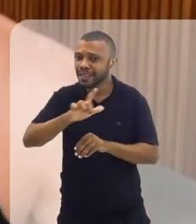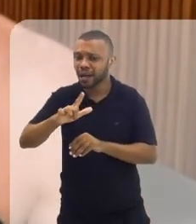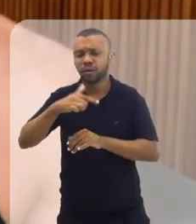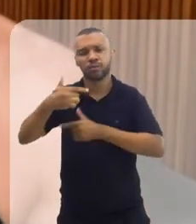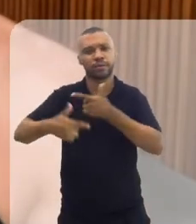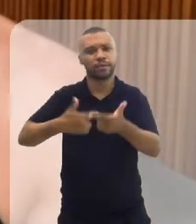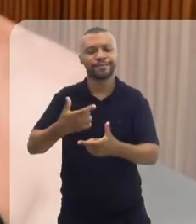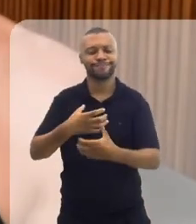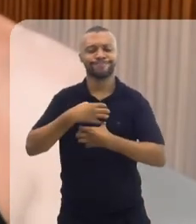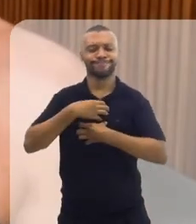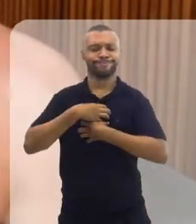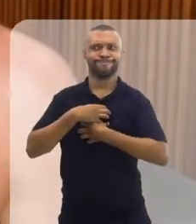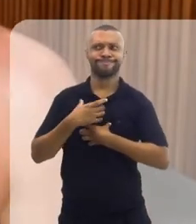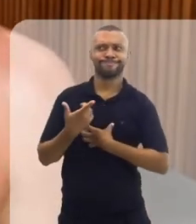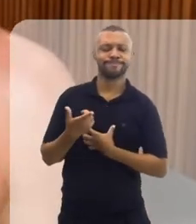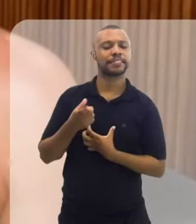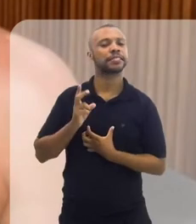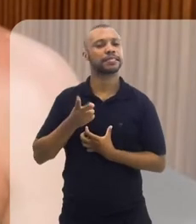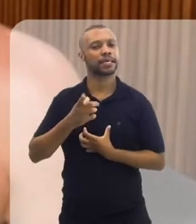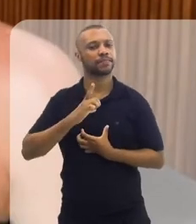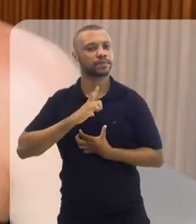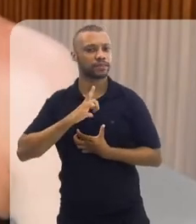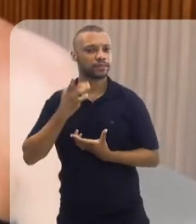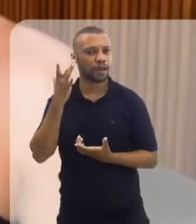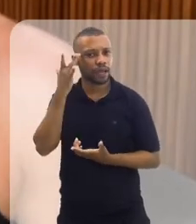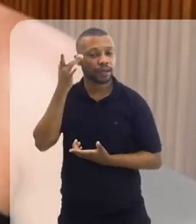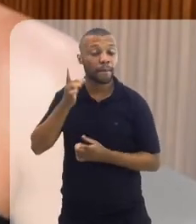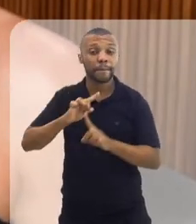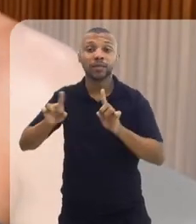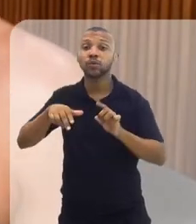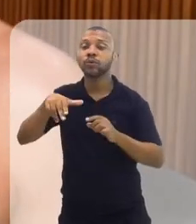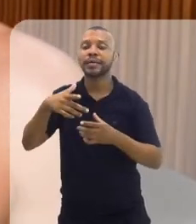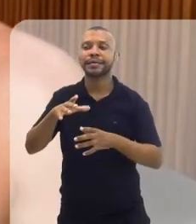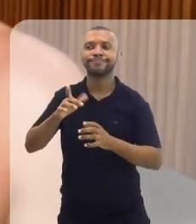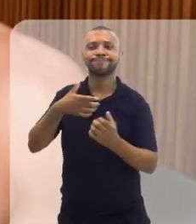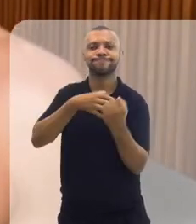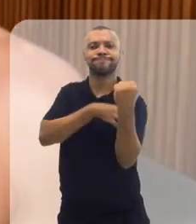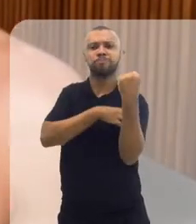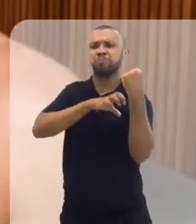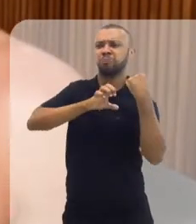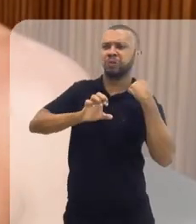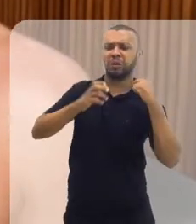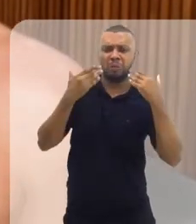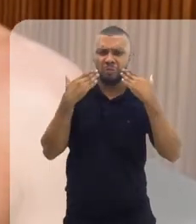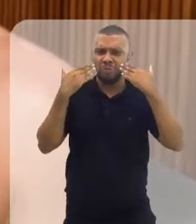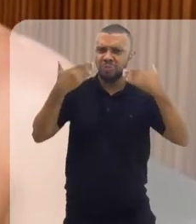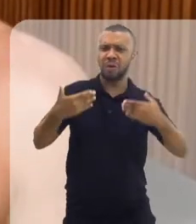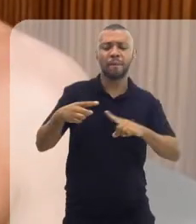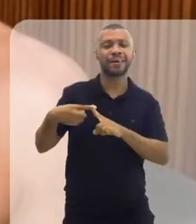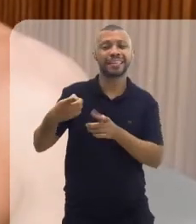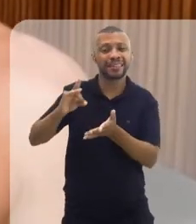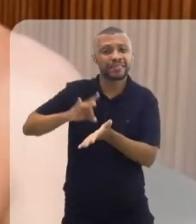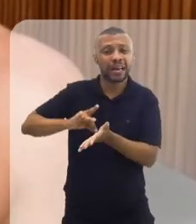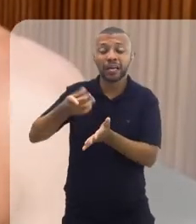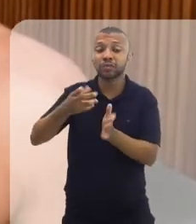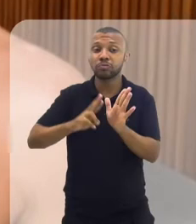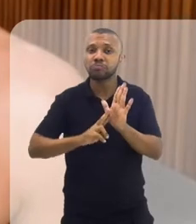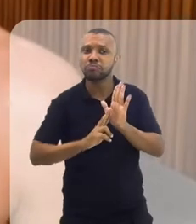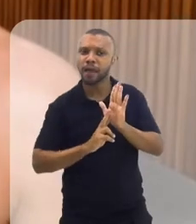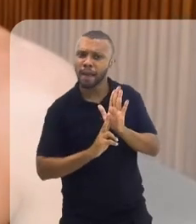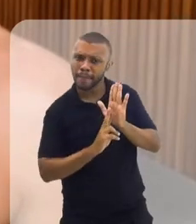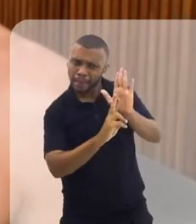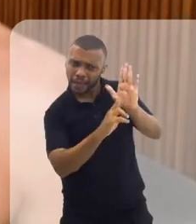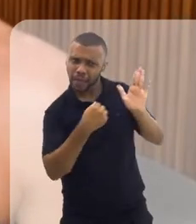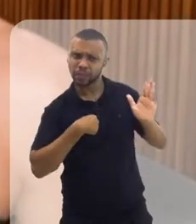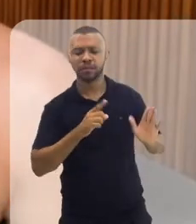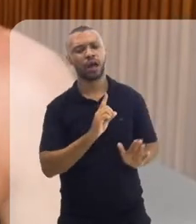Em todos os canais que eu trabalhei, eu sempre senti isso. Mas eu nunca me empoderei muito, porque, na verdade, isso não me